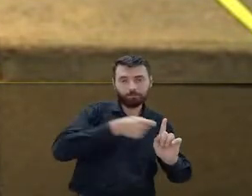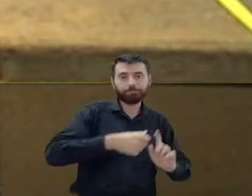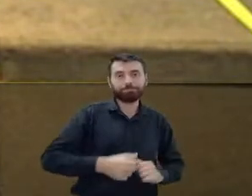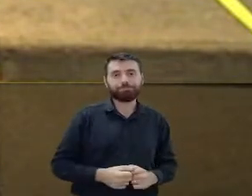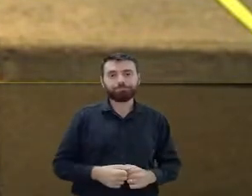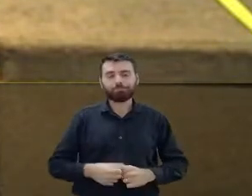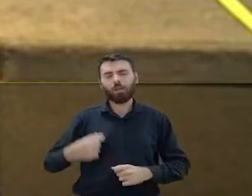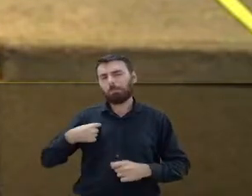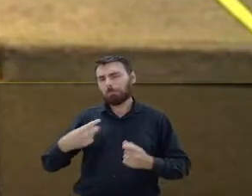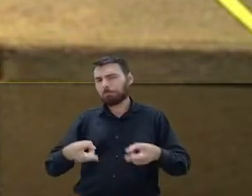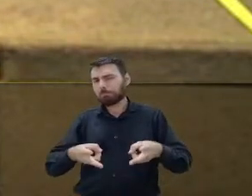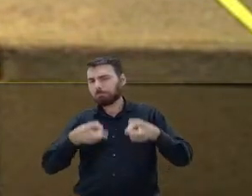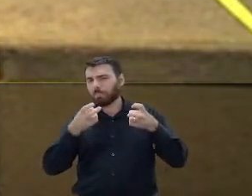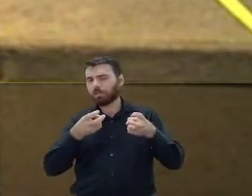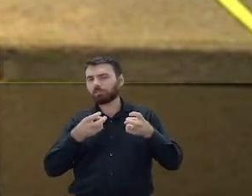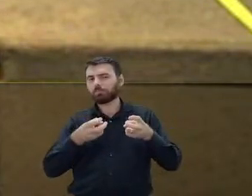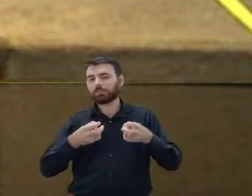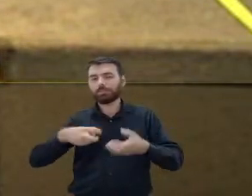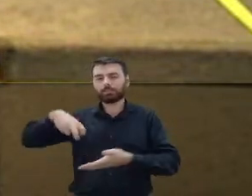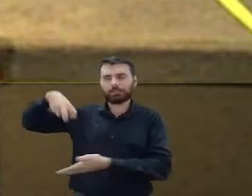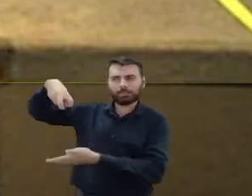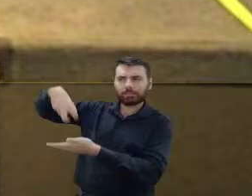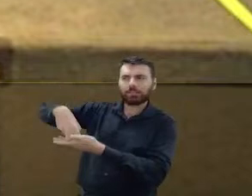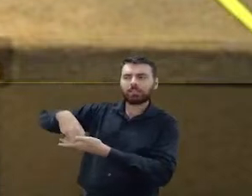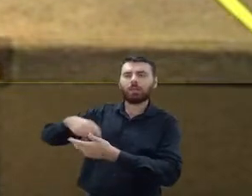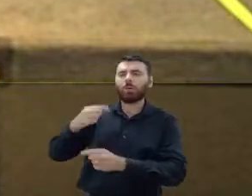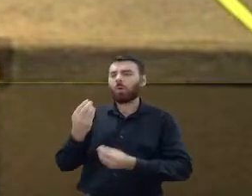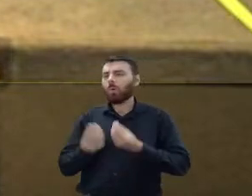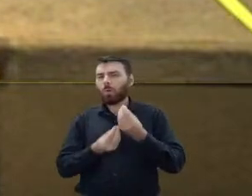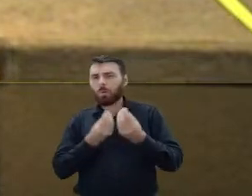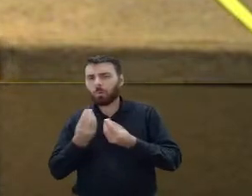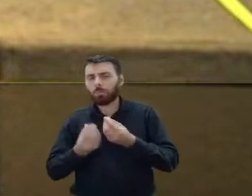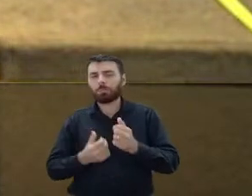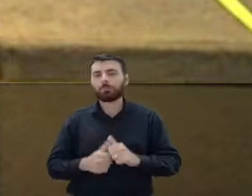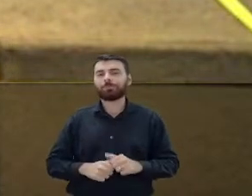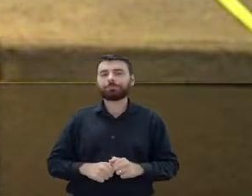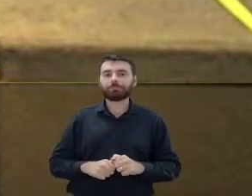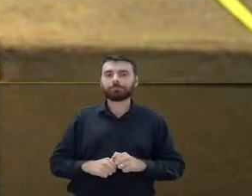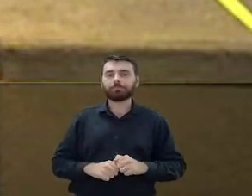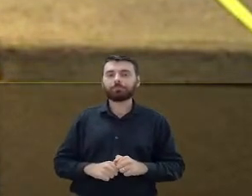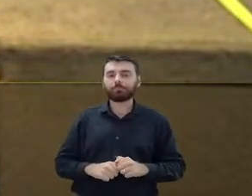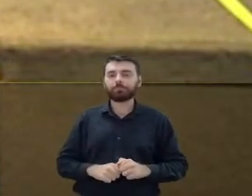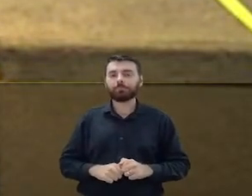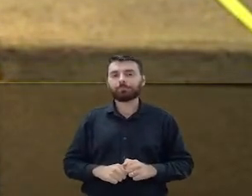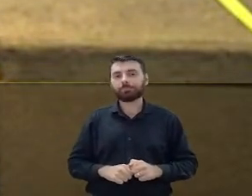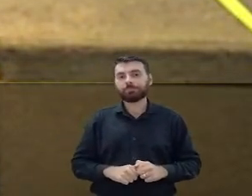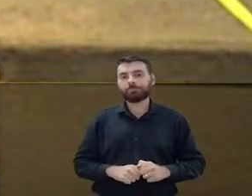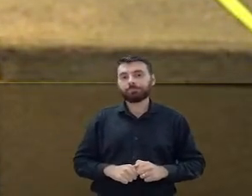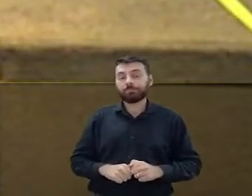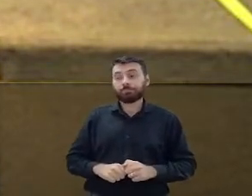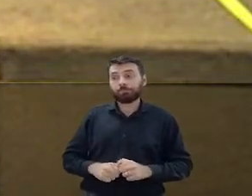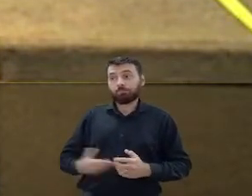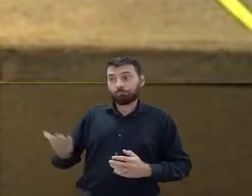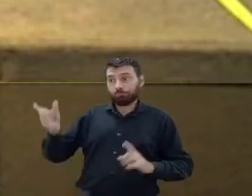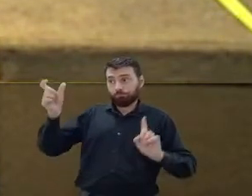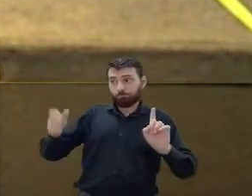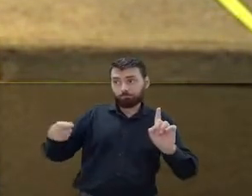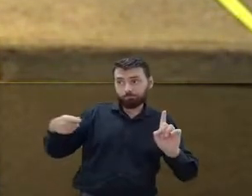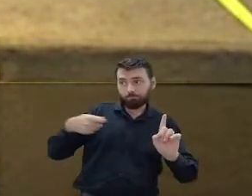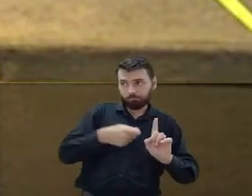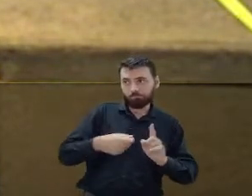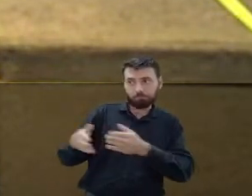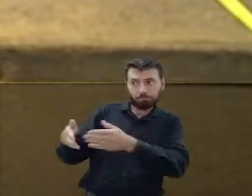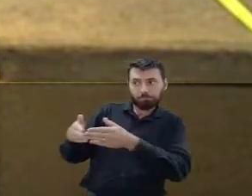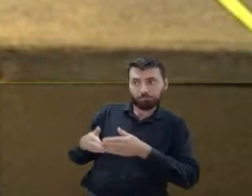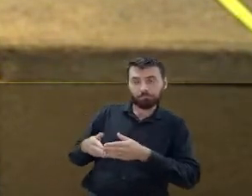na aprovação da sentença, que quando houve a improcedência da pretensão do reclamante, foram considerados